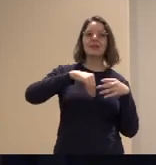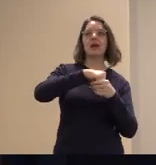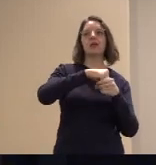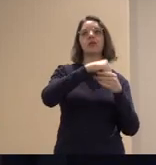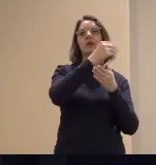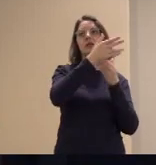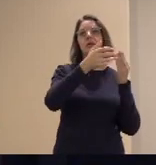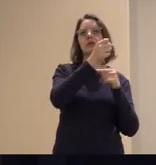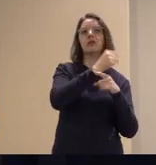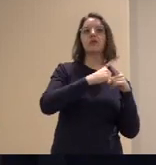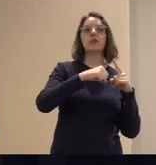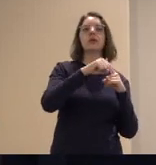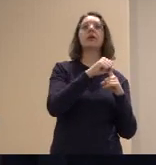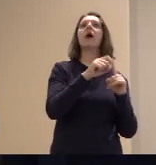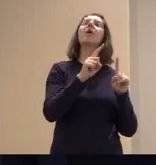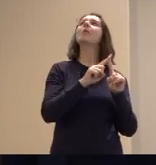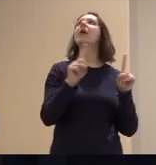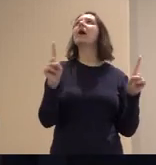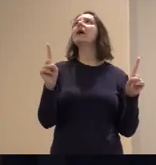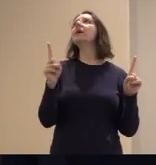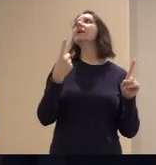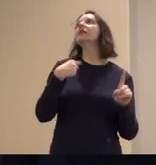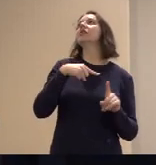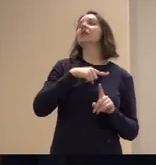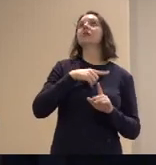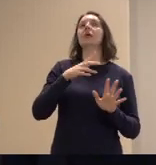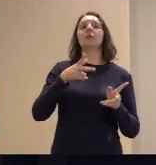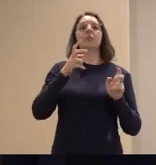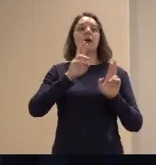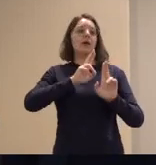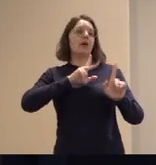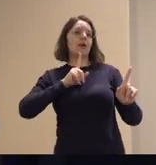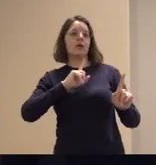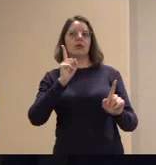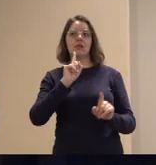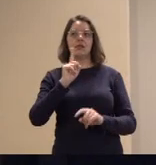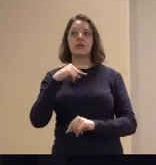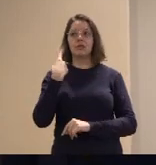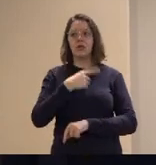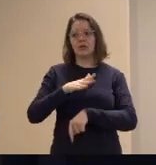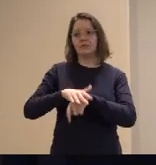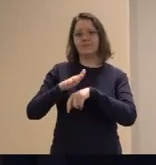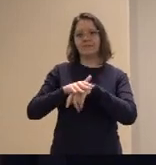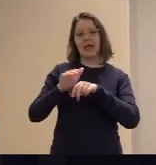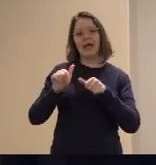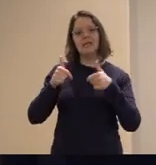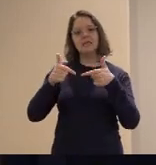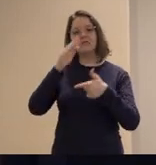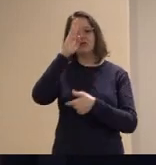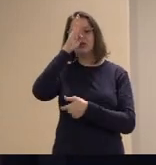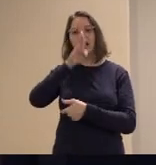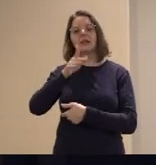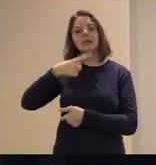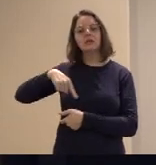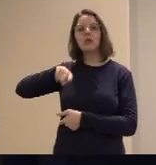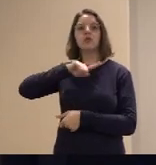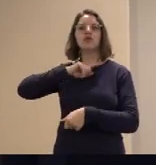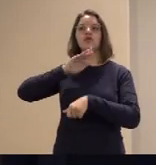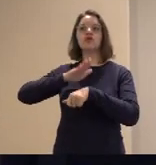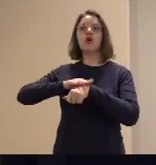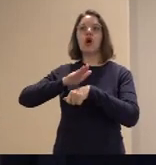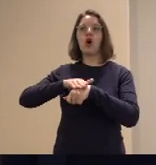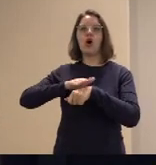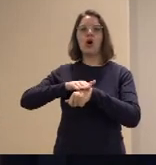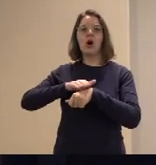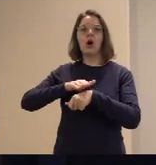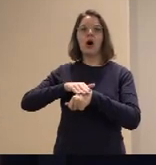está distante, porque é quem executa diretamente essa, um dos serviços